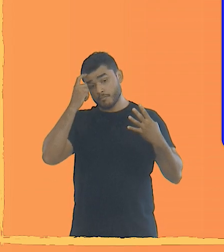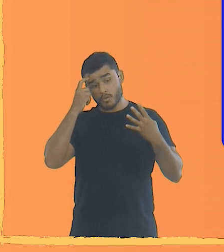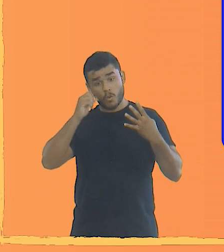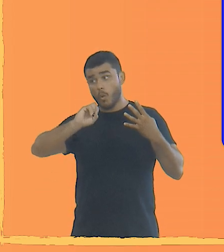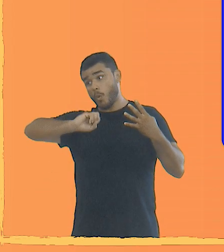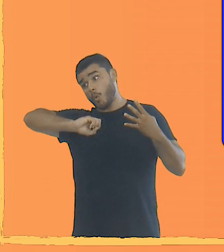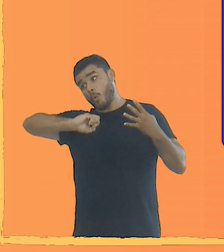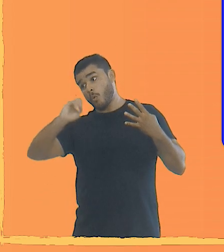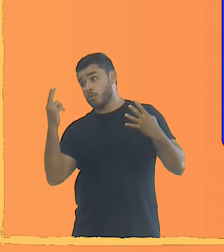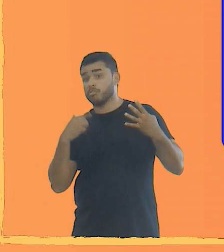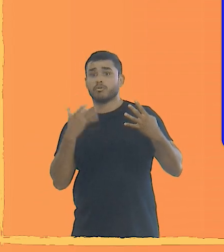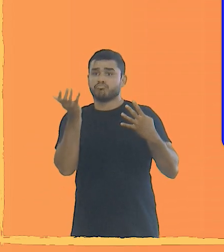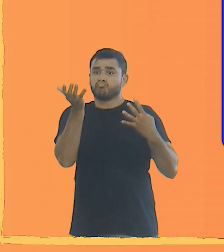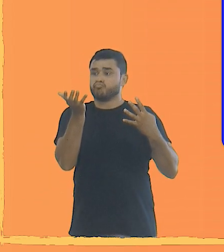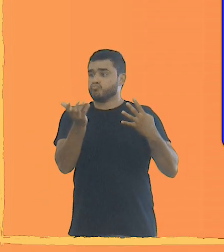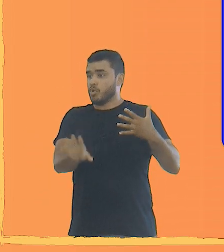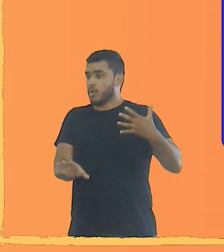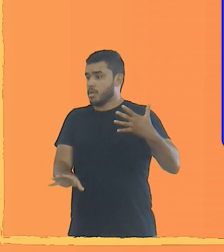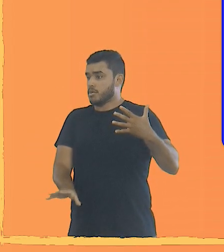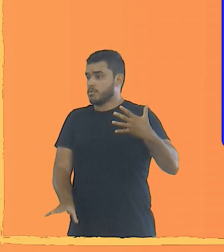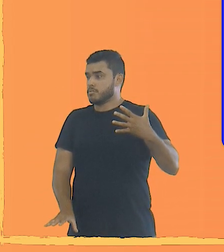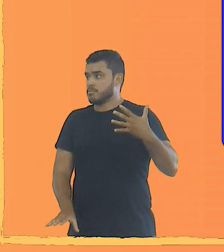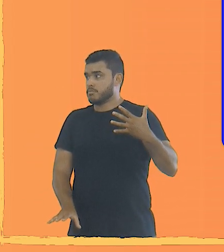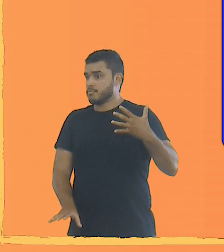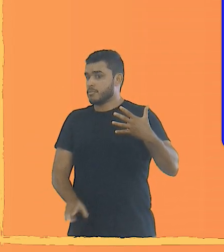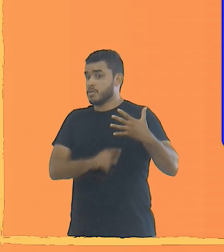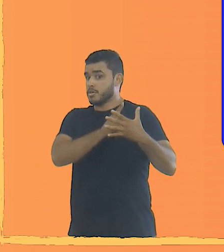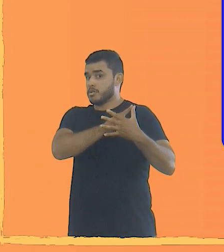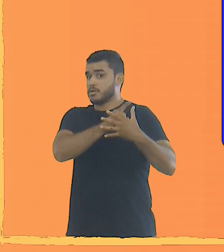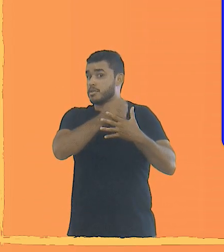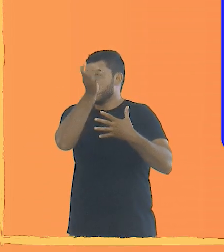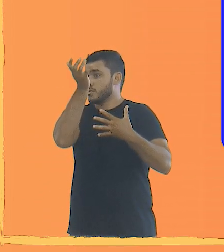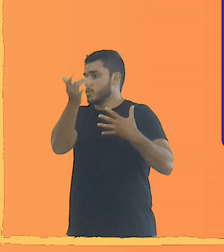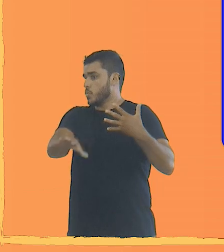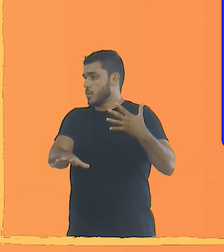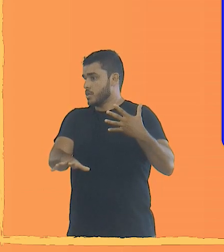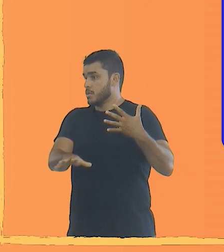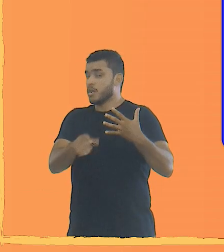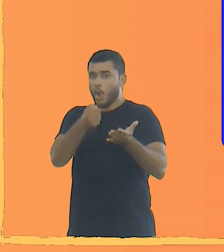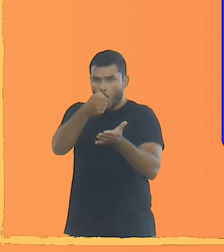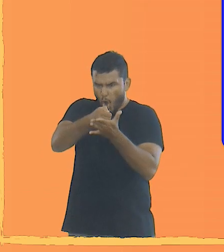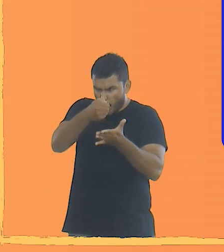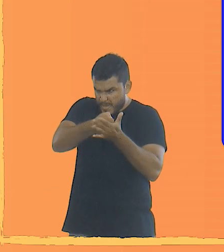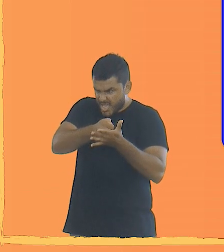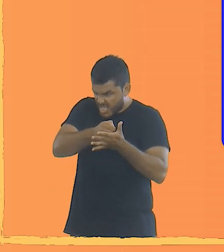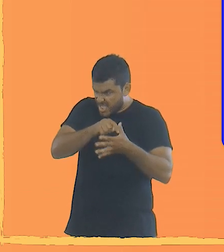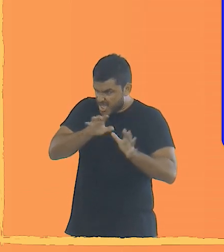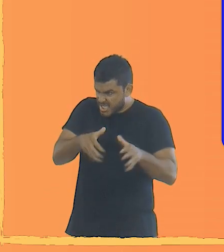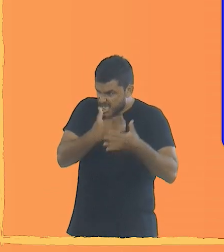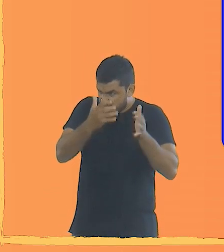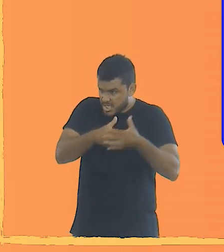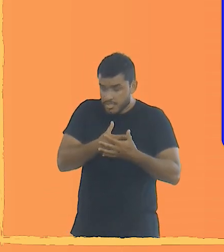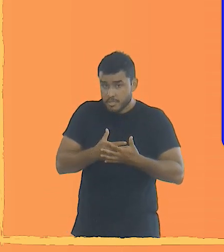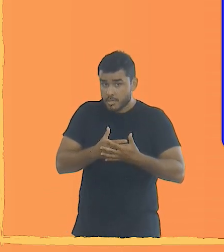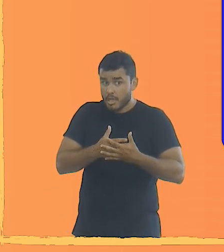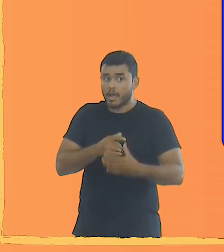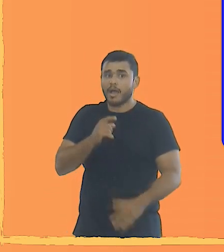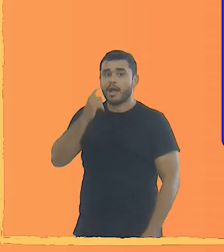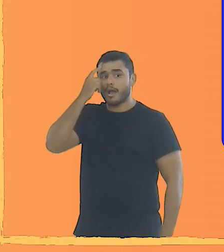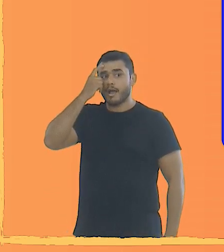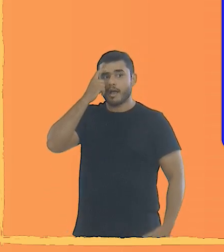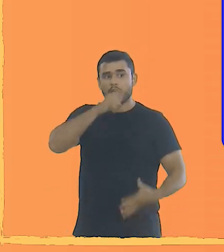Não querer salada é uma opção que você tem, já que salada é um item opcional. Então, para salada você vai colocar